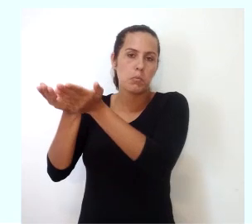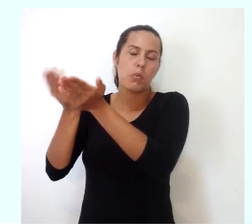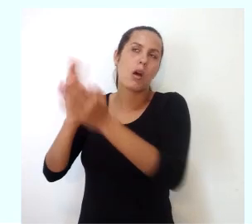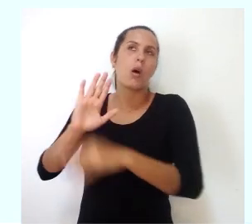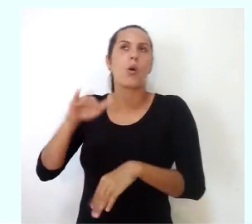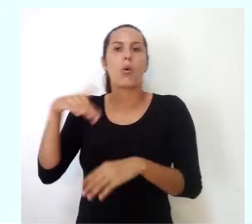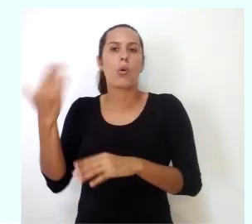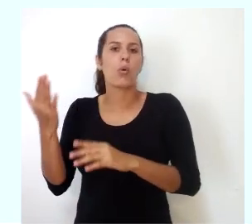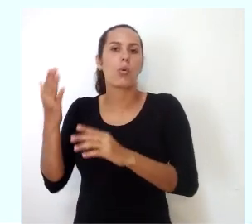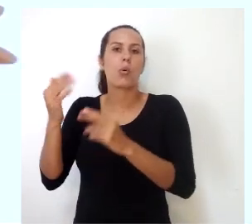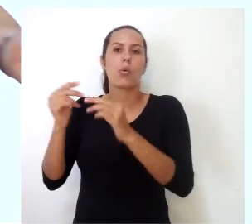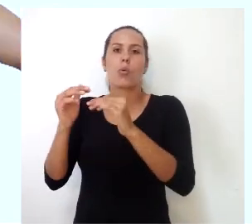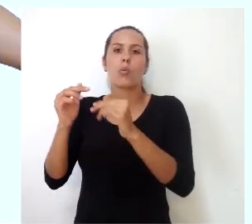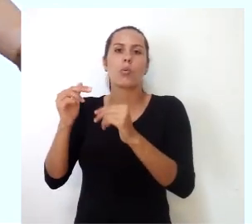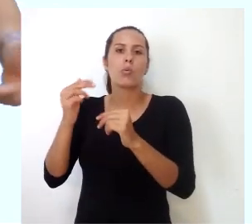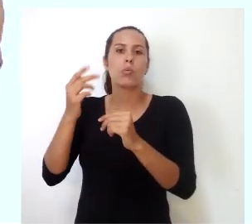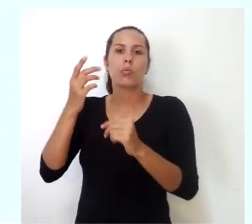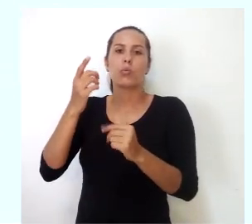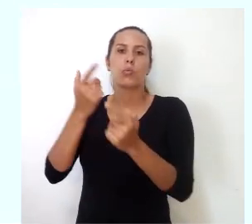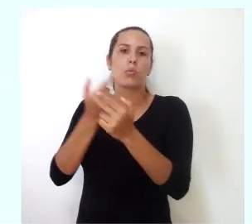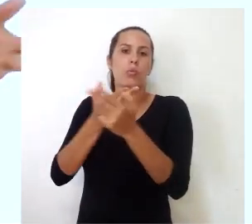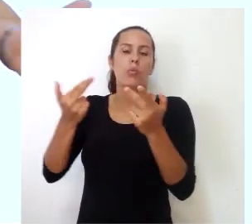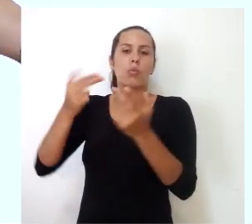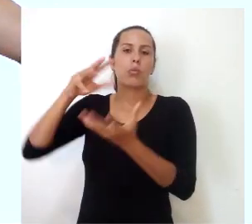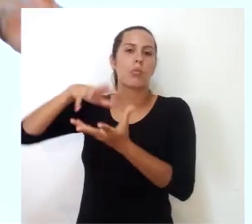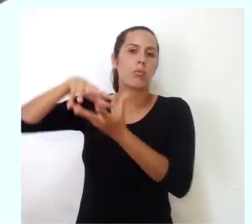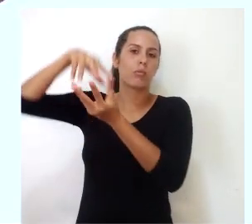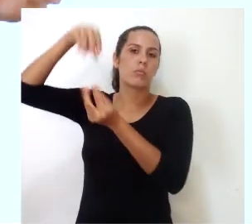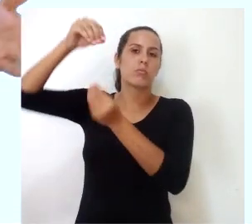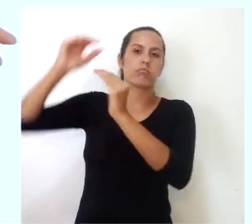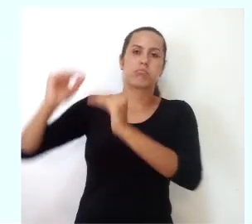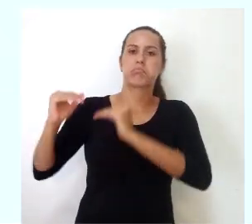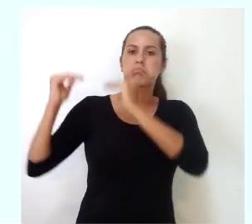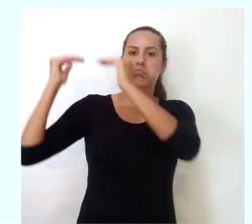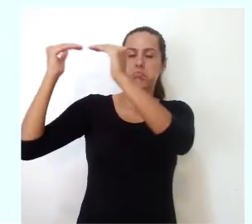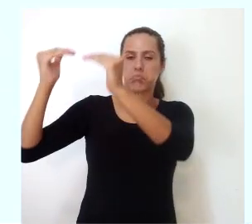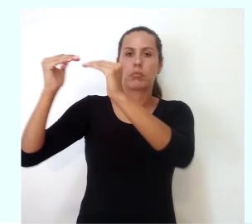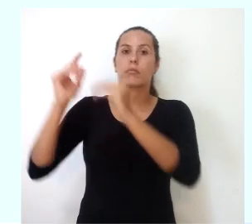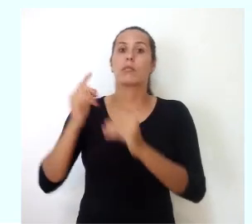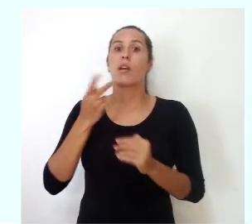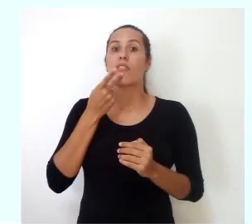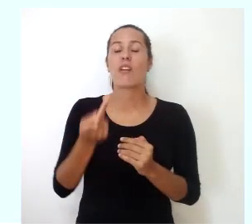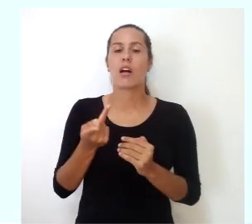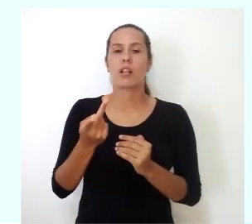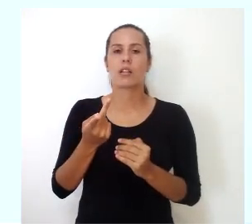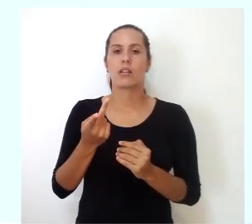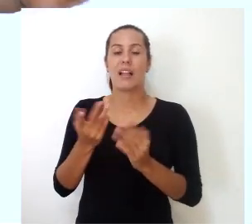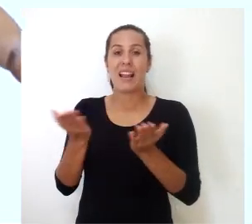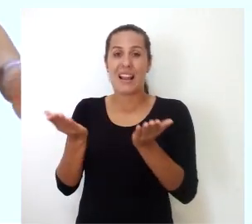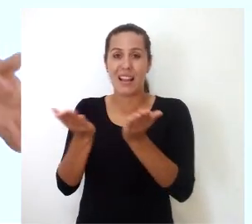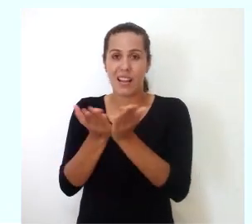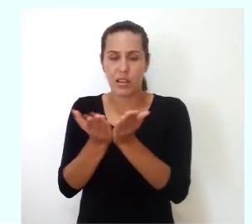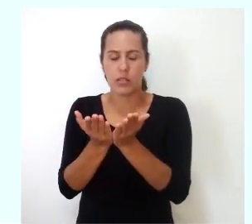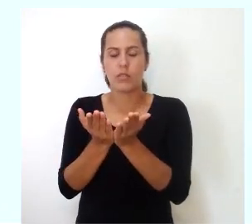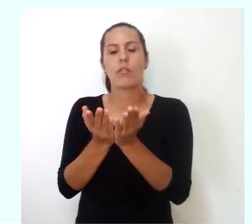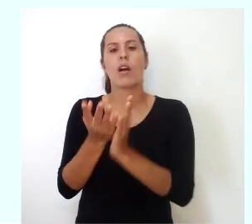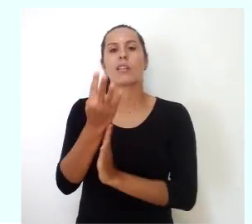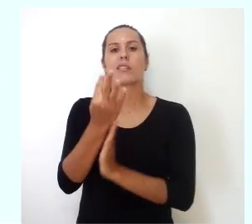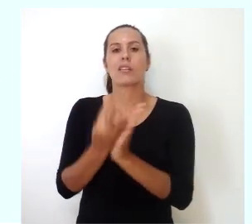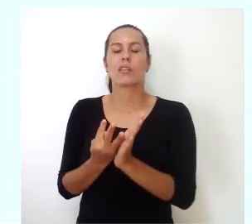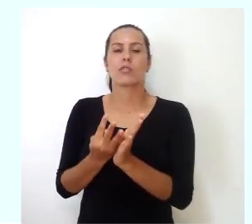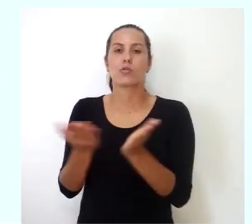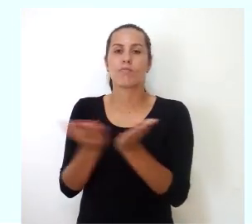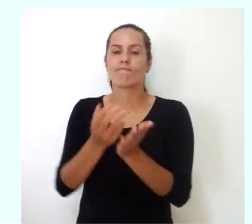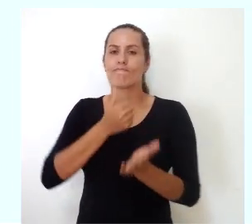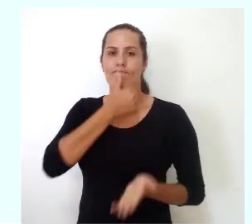o seguinte: as religiões, elas têm, no caso, os seus textos sagrados, os seus livros